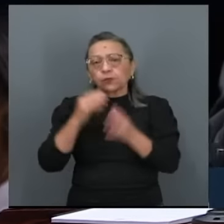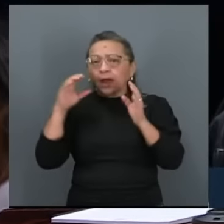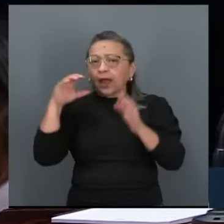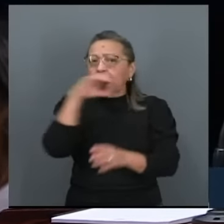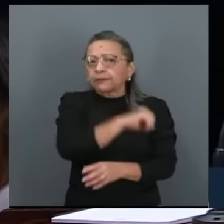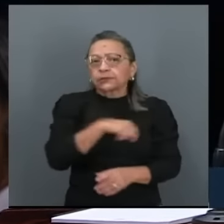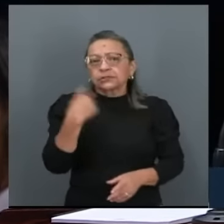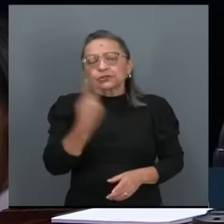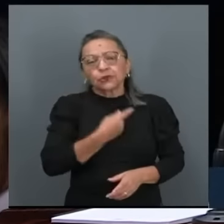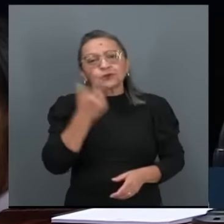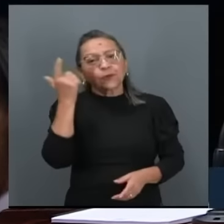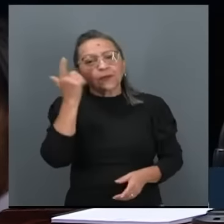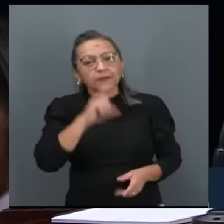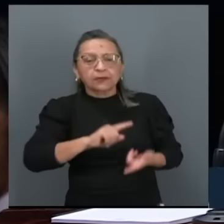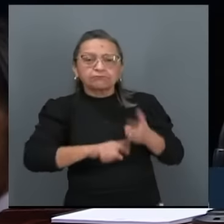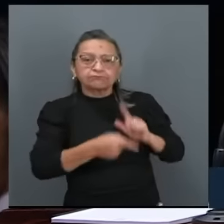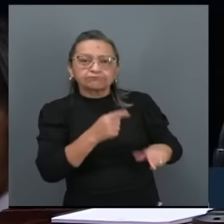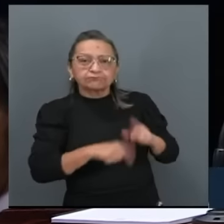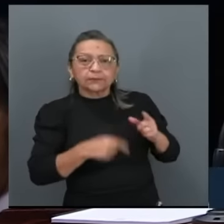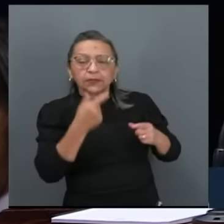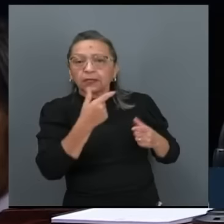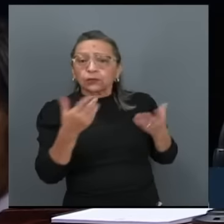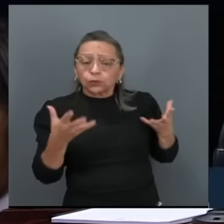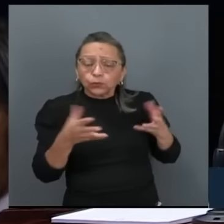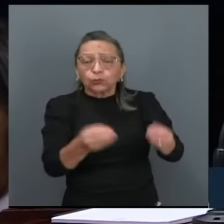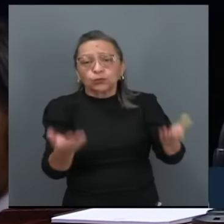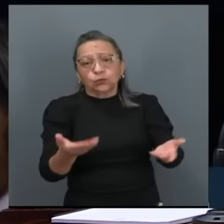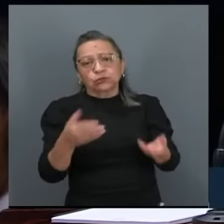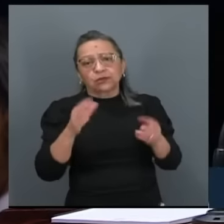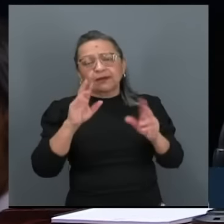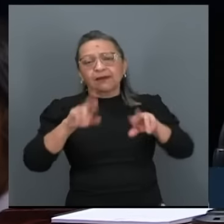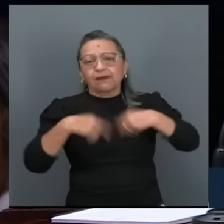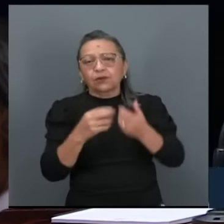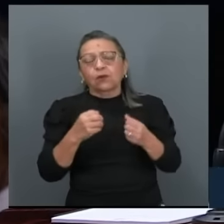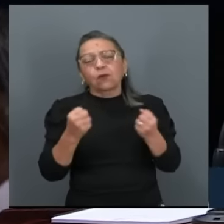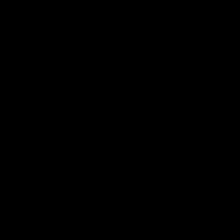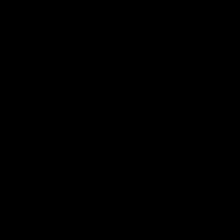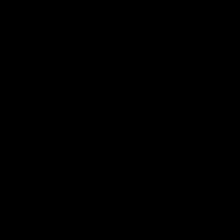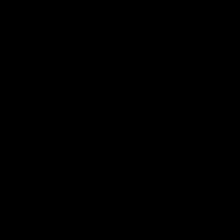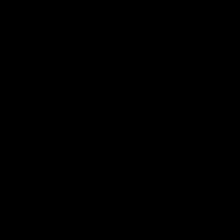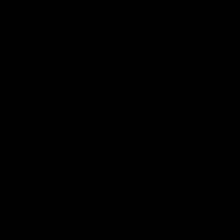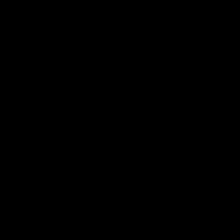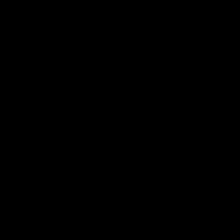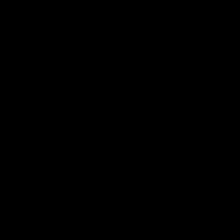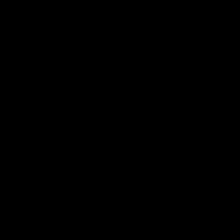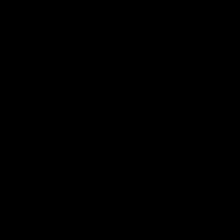gente acertar tudo isso na tarde de hoje, como pretendemos fazer.